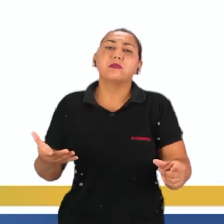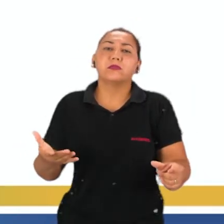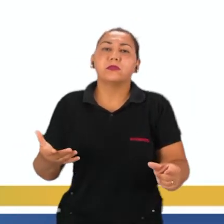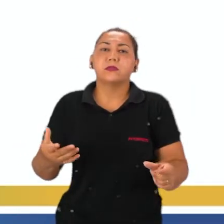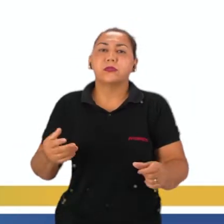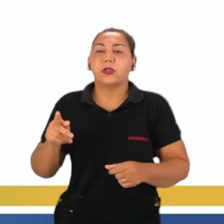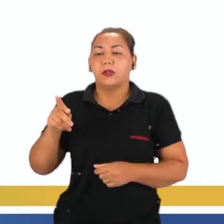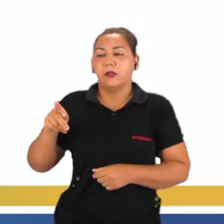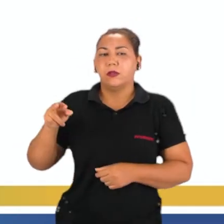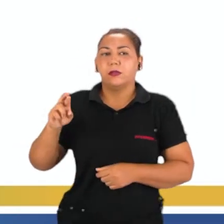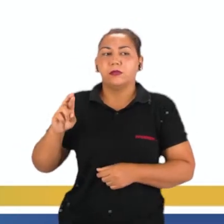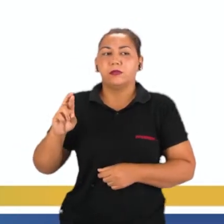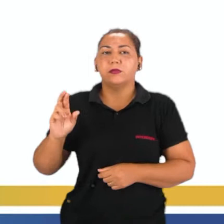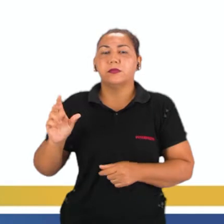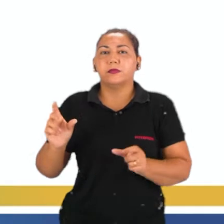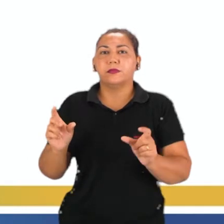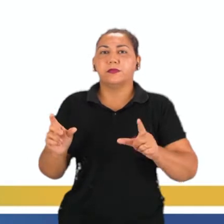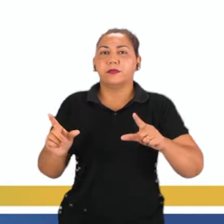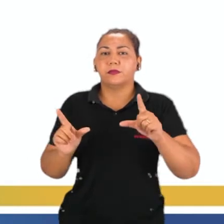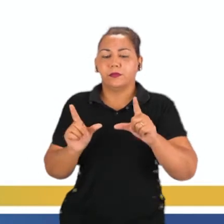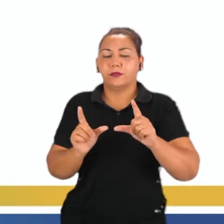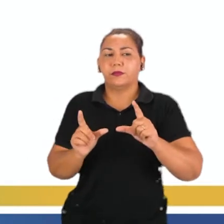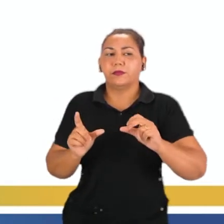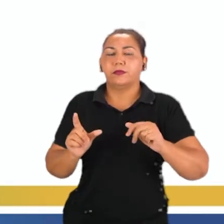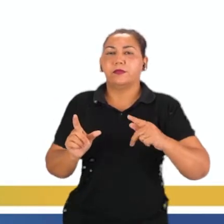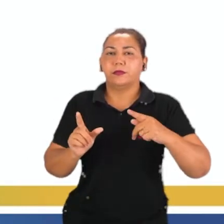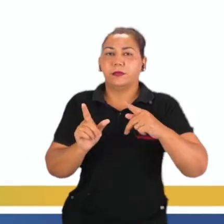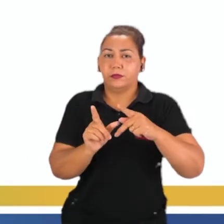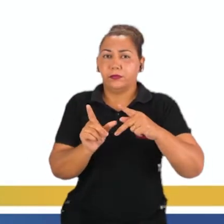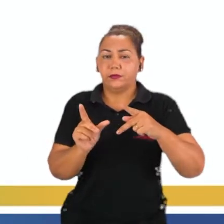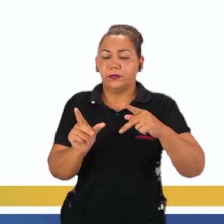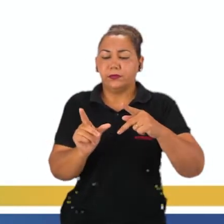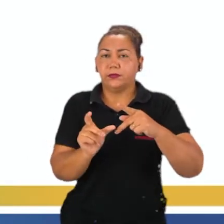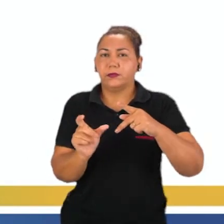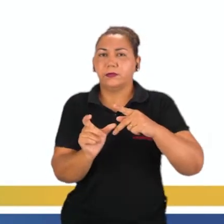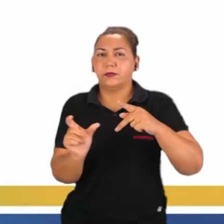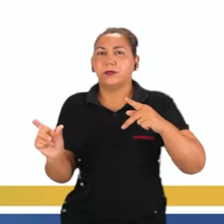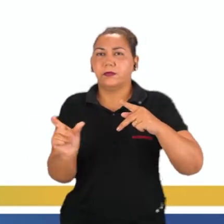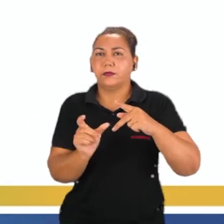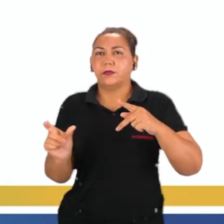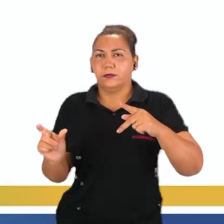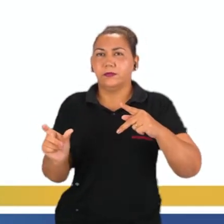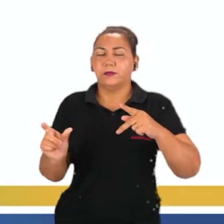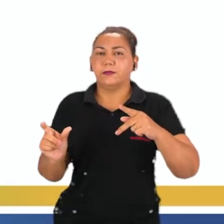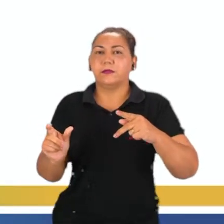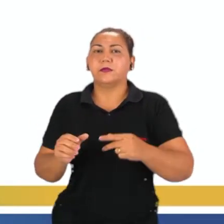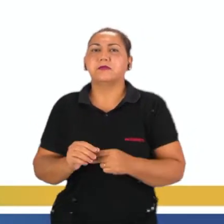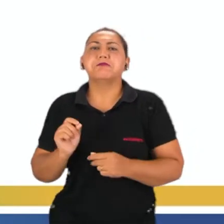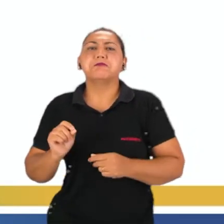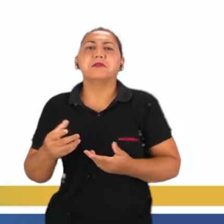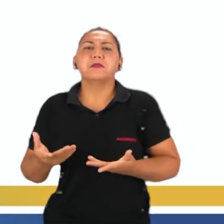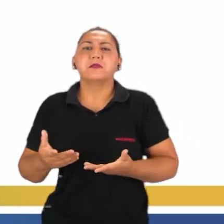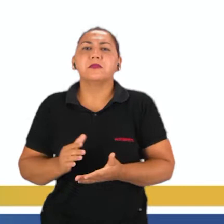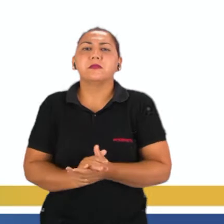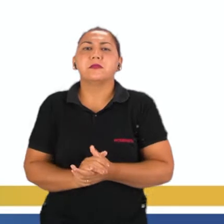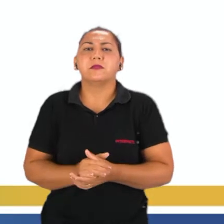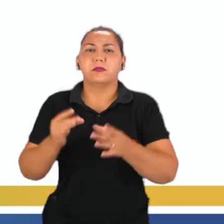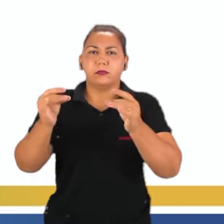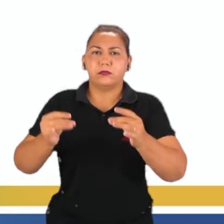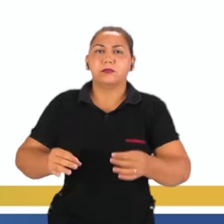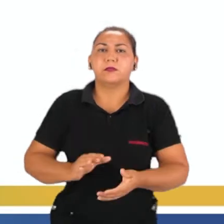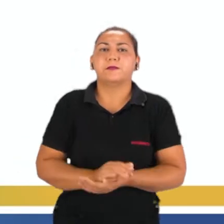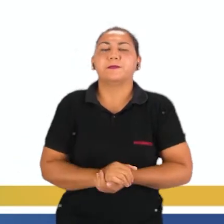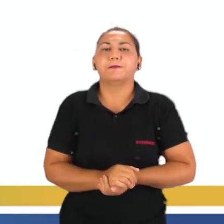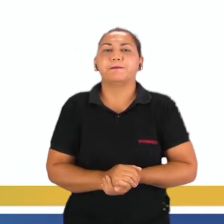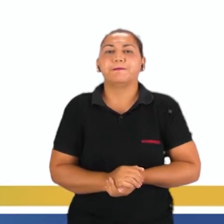o sujeito. Diante dessas informações, vamos analisar algumas frases para que possamos identificar o